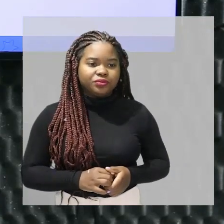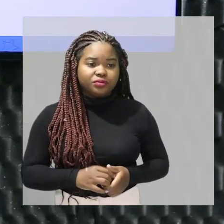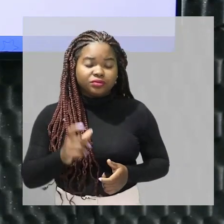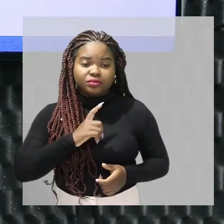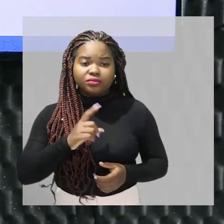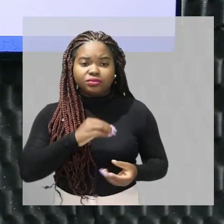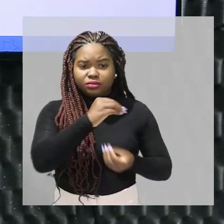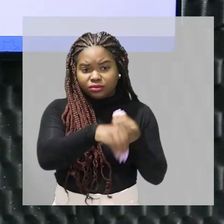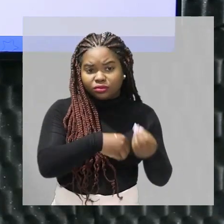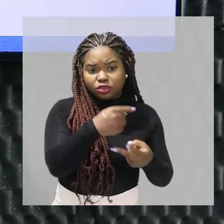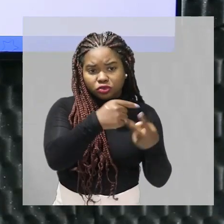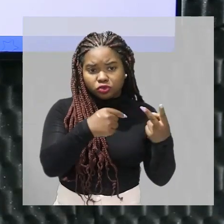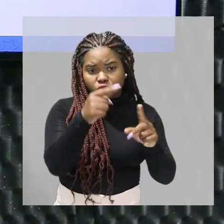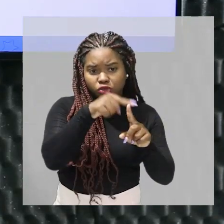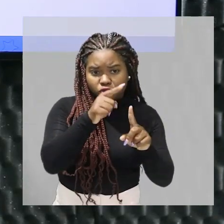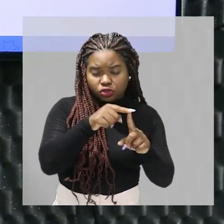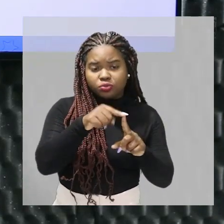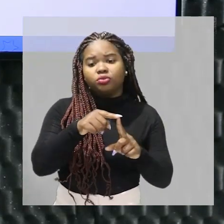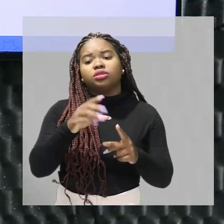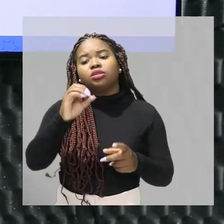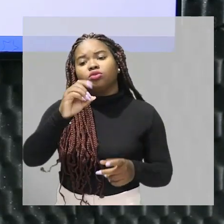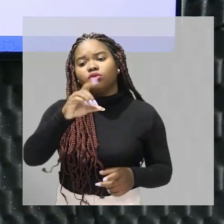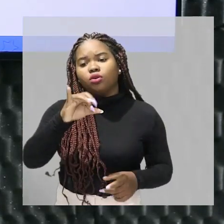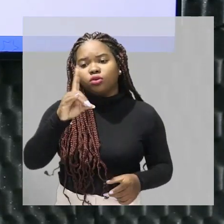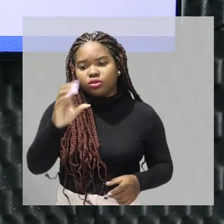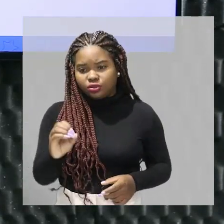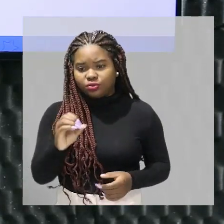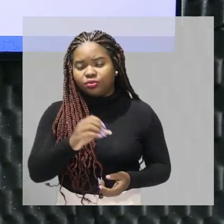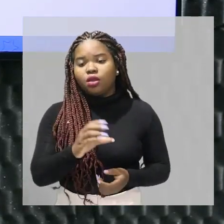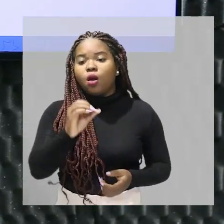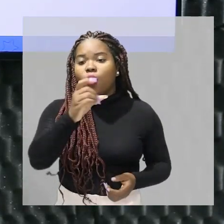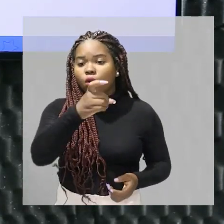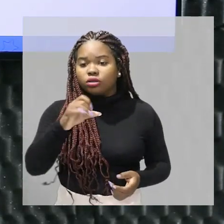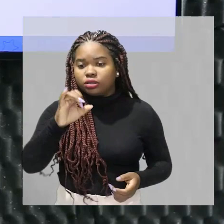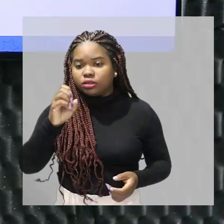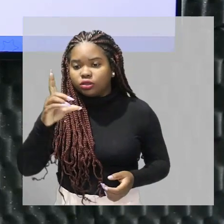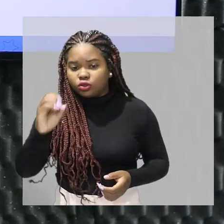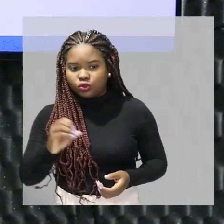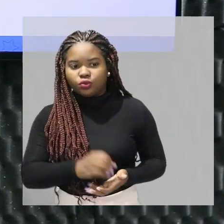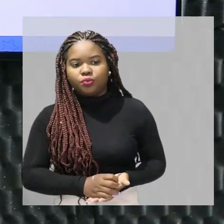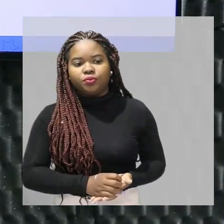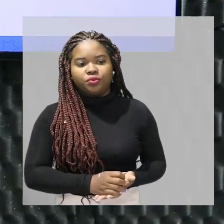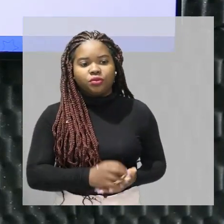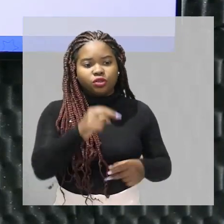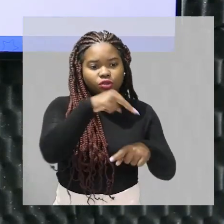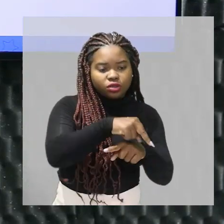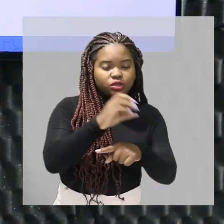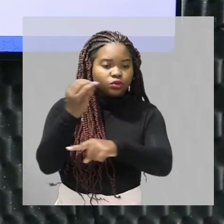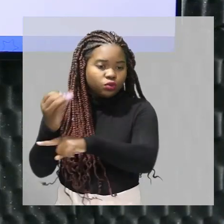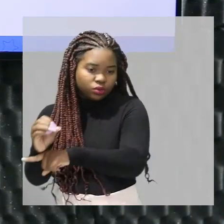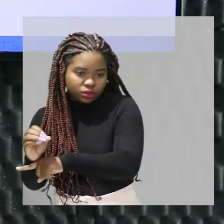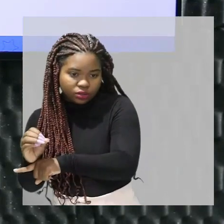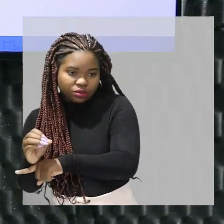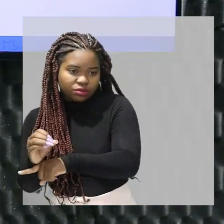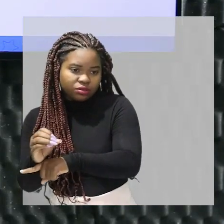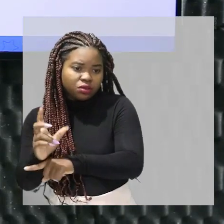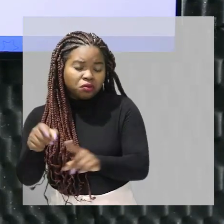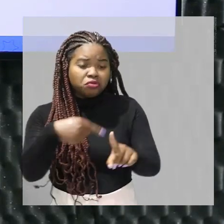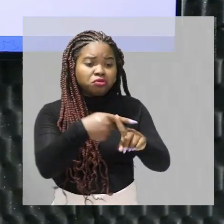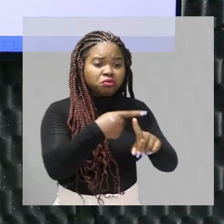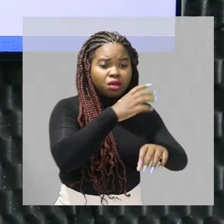nós só temos 2 tipos de elementos, nitrogênio e oxigênio, enxofre e oxigênio, onde o